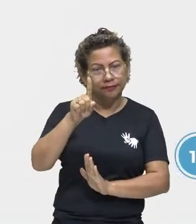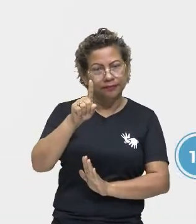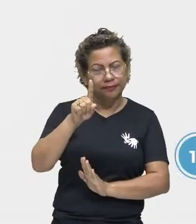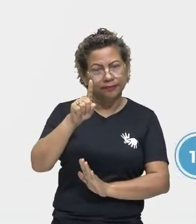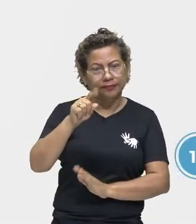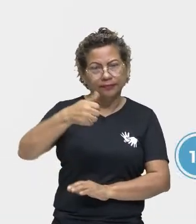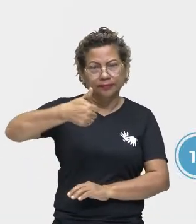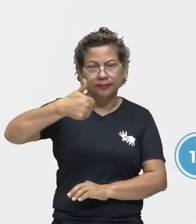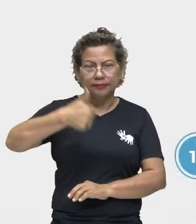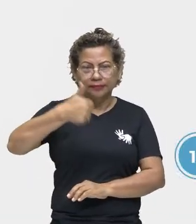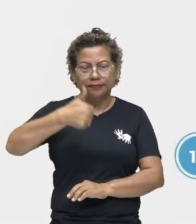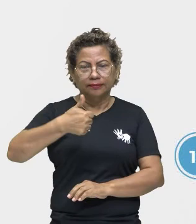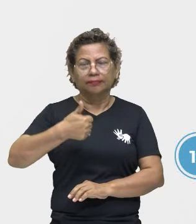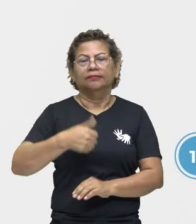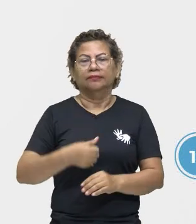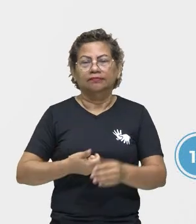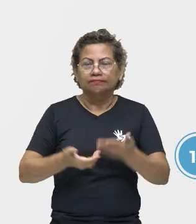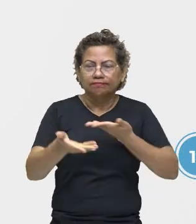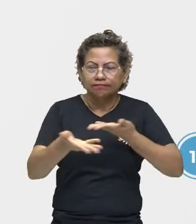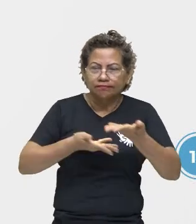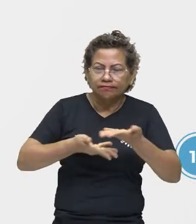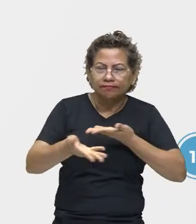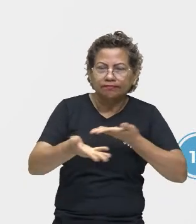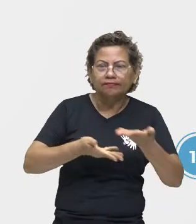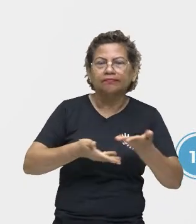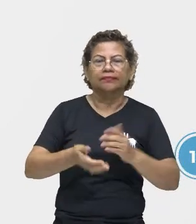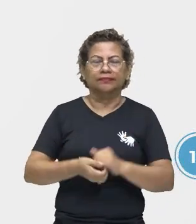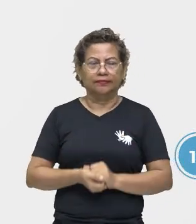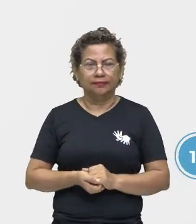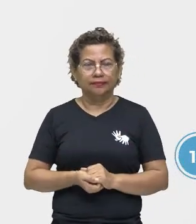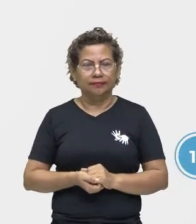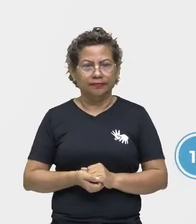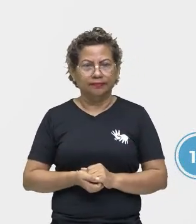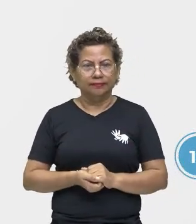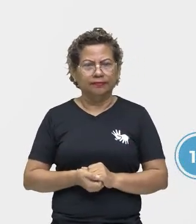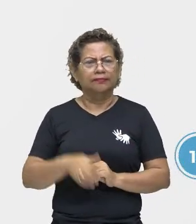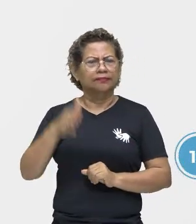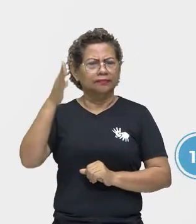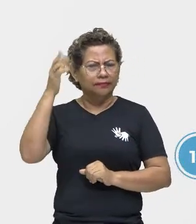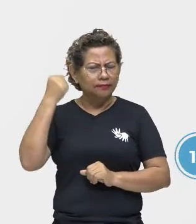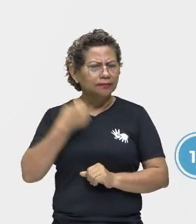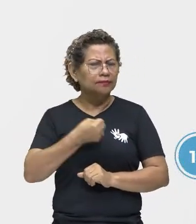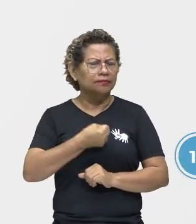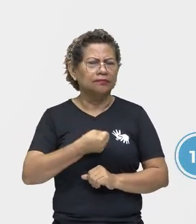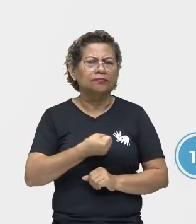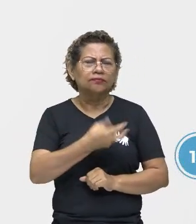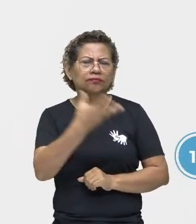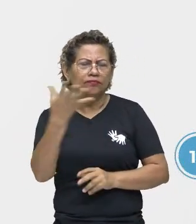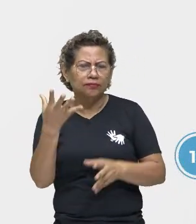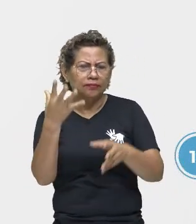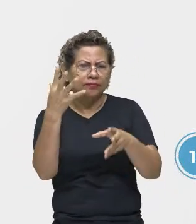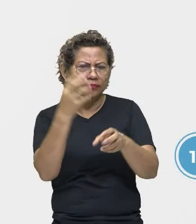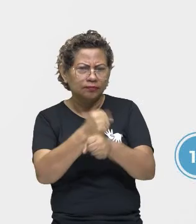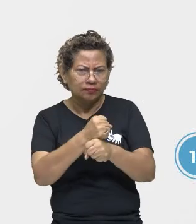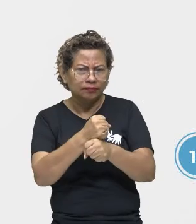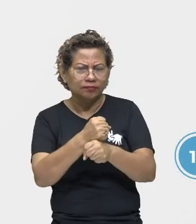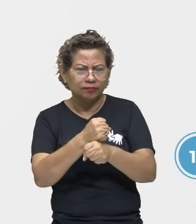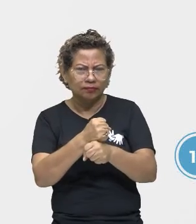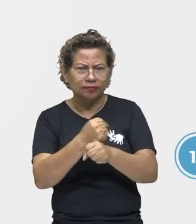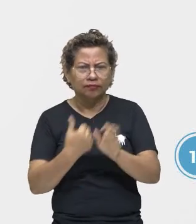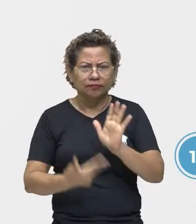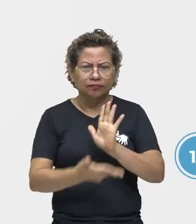Dinâmica local interativa, questão 1. Determine a soma dos ângulos internos de um pentágono.